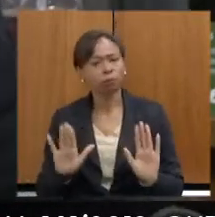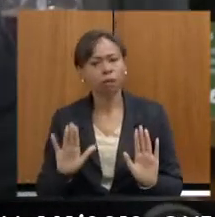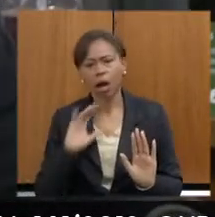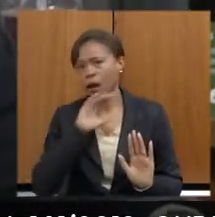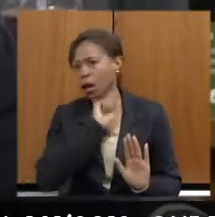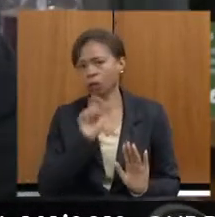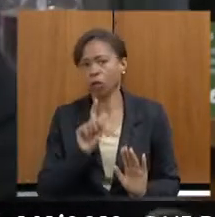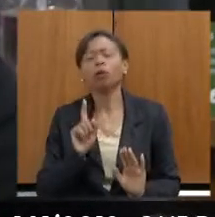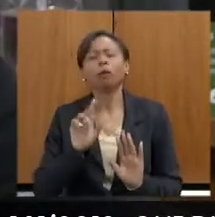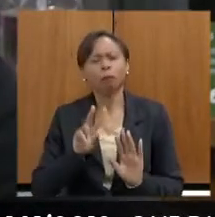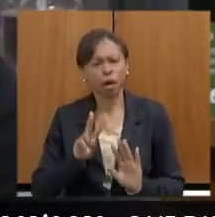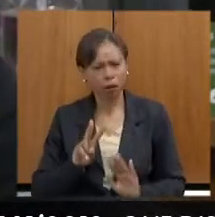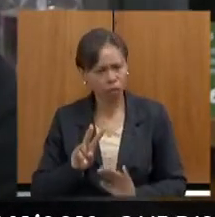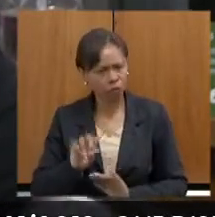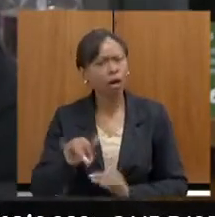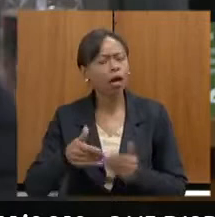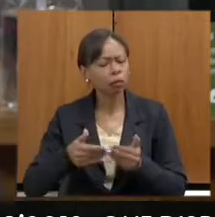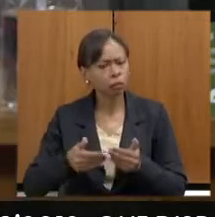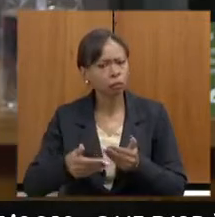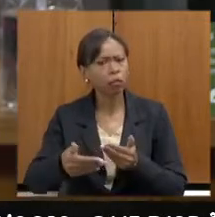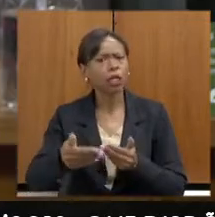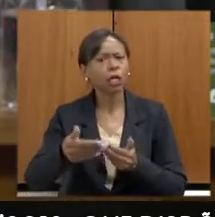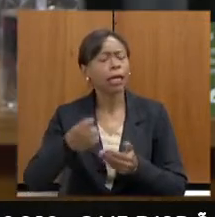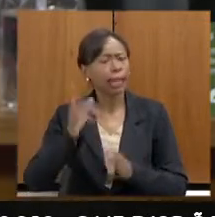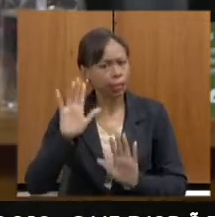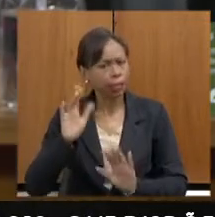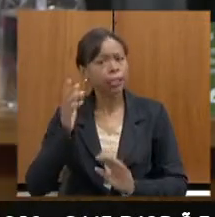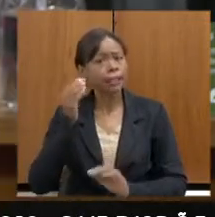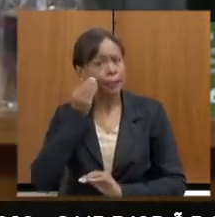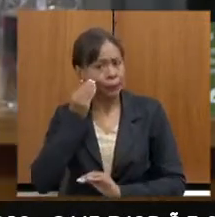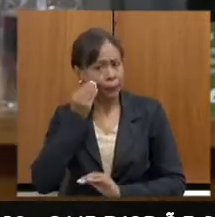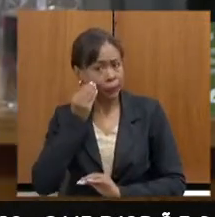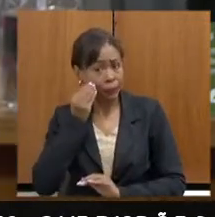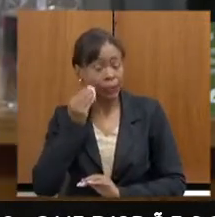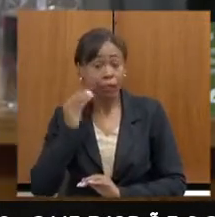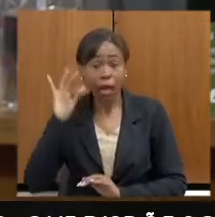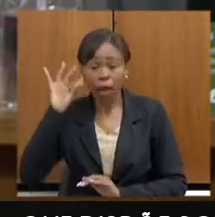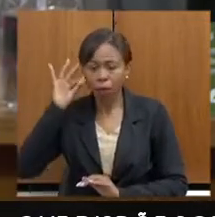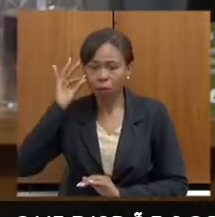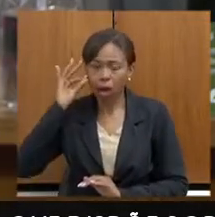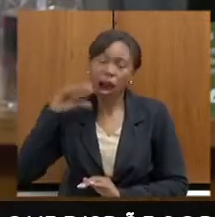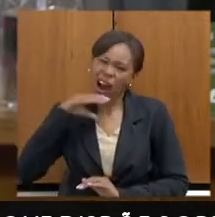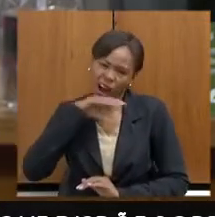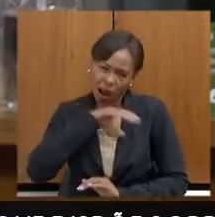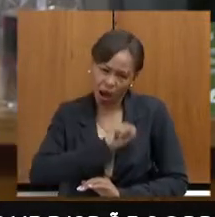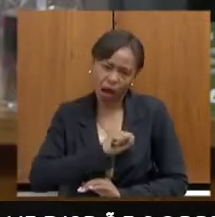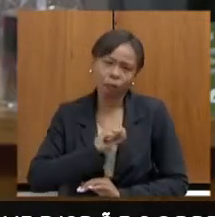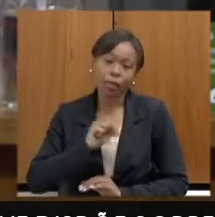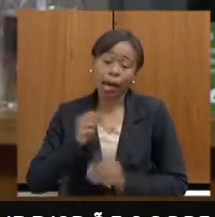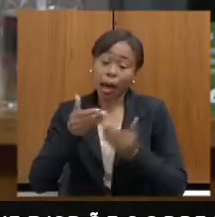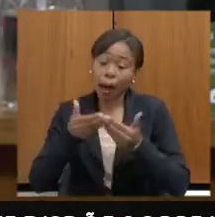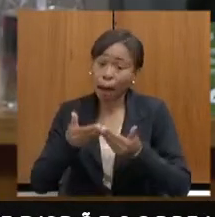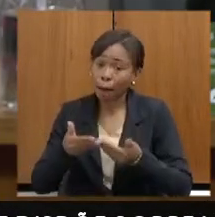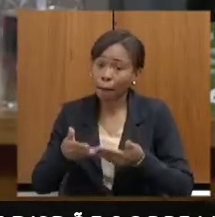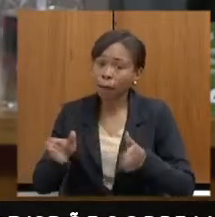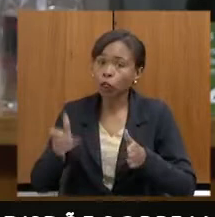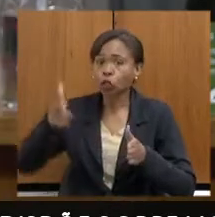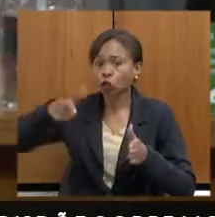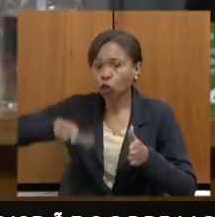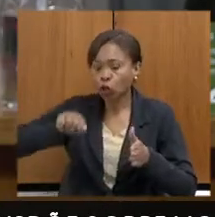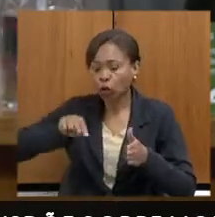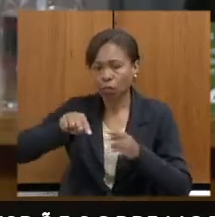fazer isso a nossa intenção é o mais rápido possível abrir esses essa unidade de emergência do Julho então